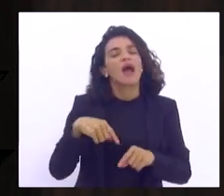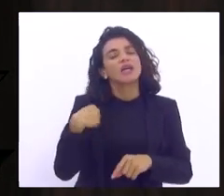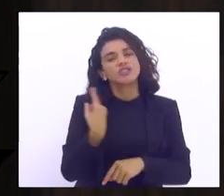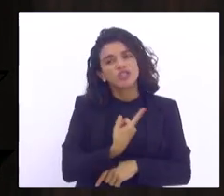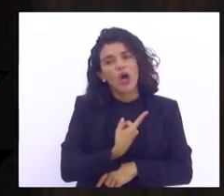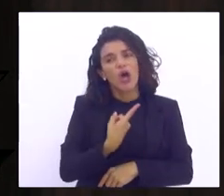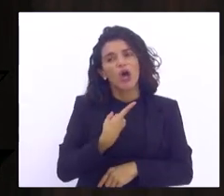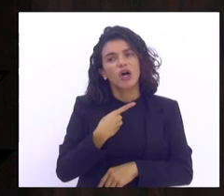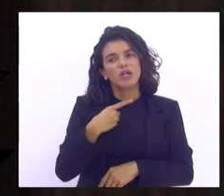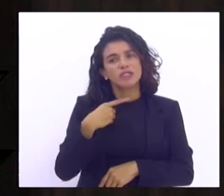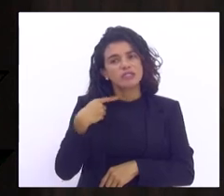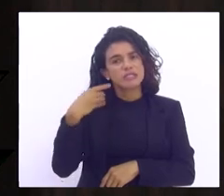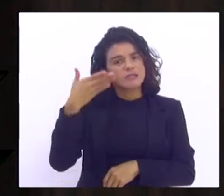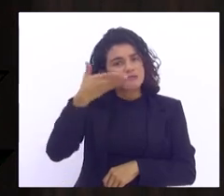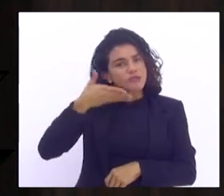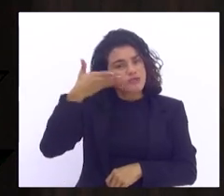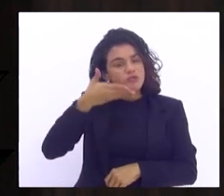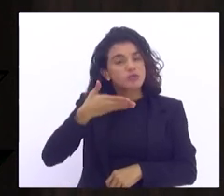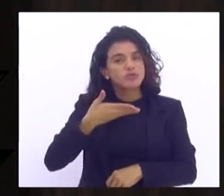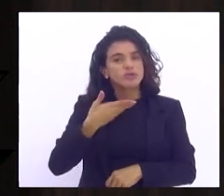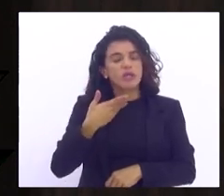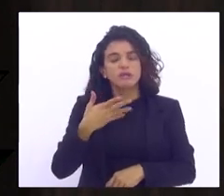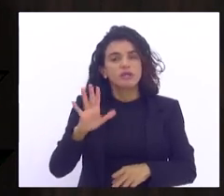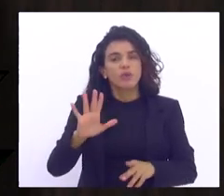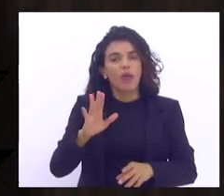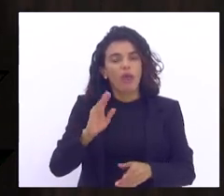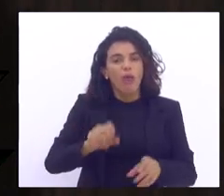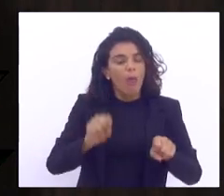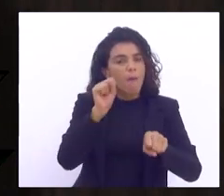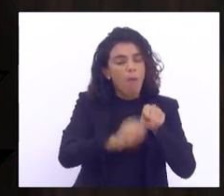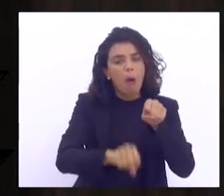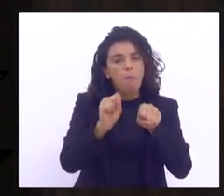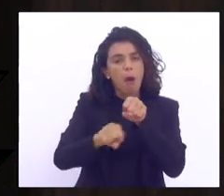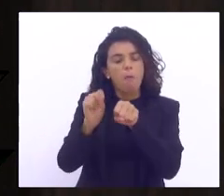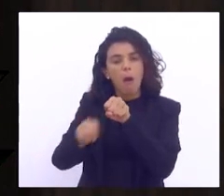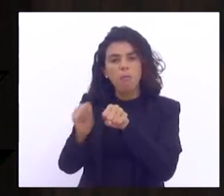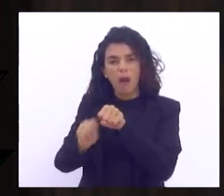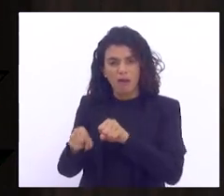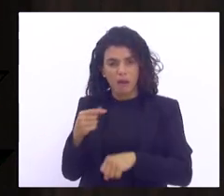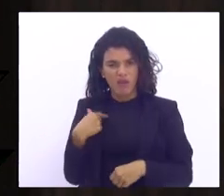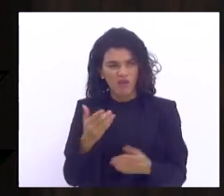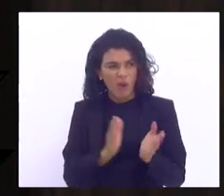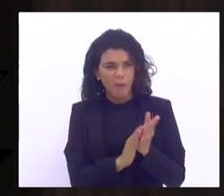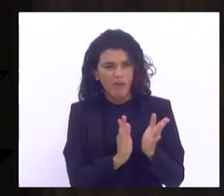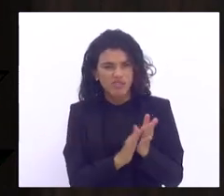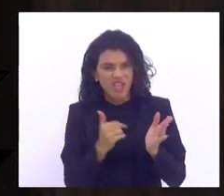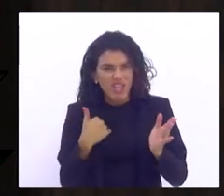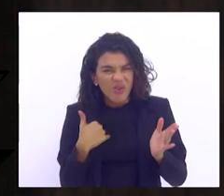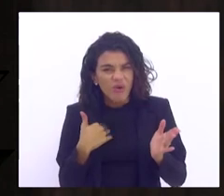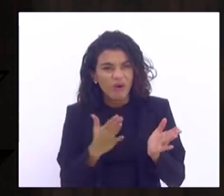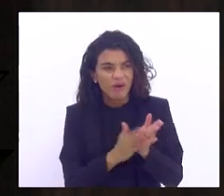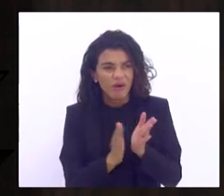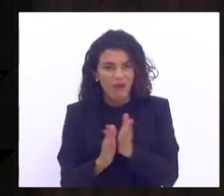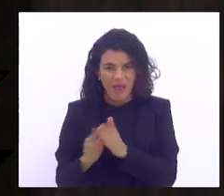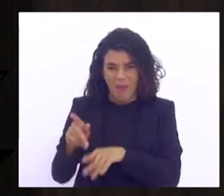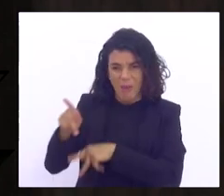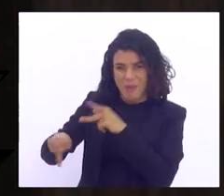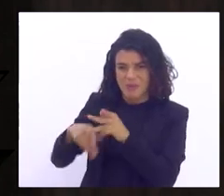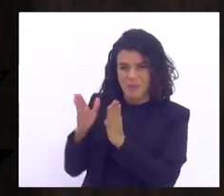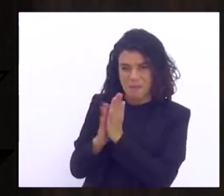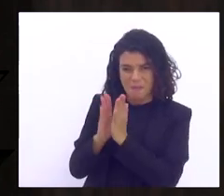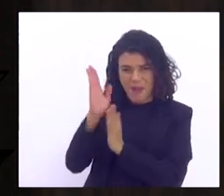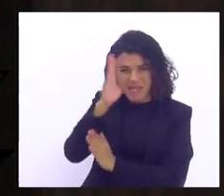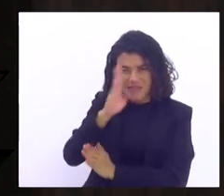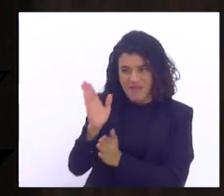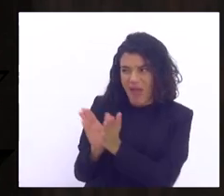parlamentares, as nossas prerrogativas estão sendo atropeladas, usurpadas. E a gente não pode aplaudir a isso. Nem o povo brasileiro. Nós não